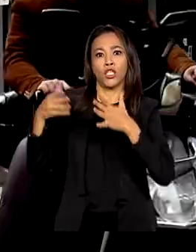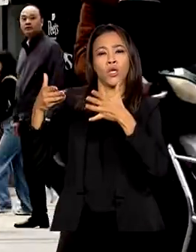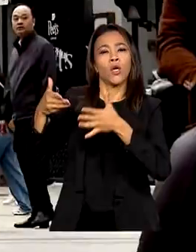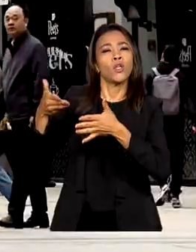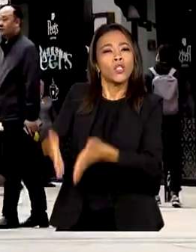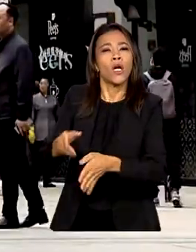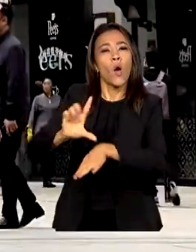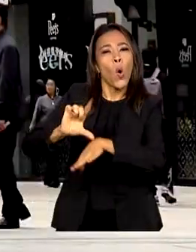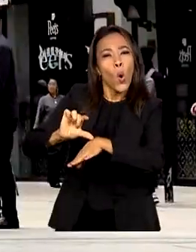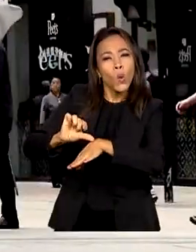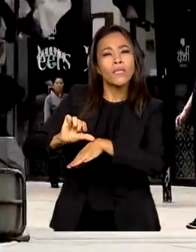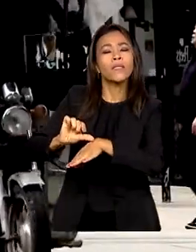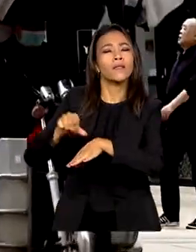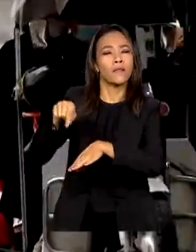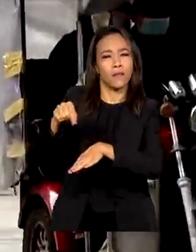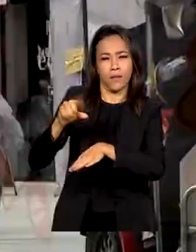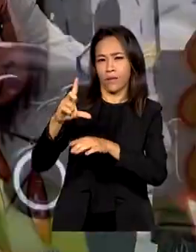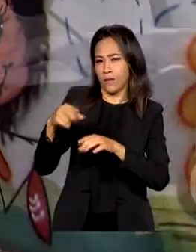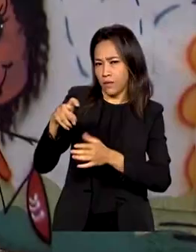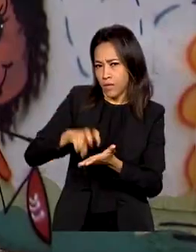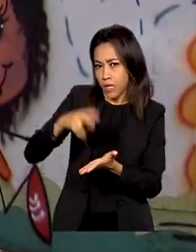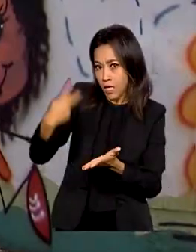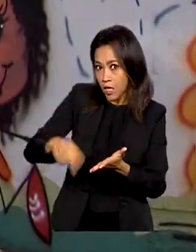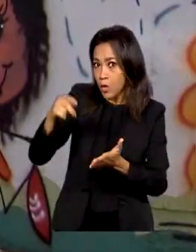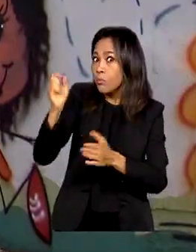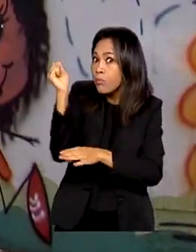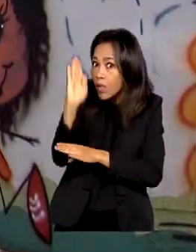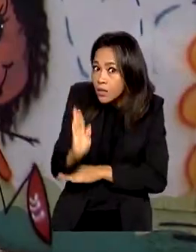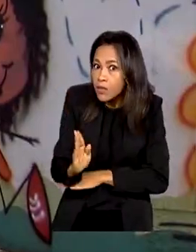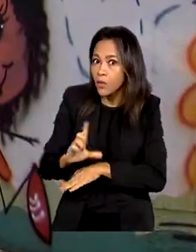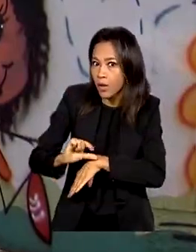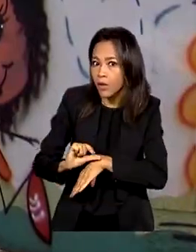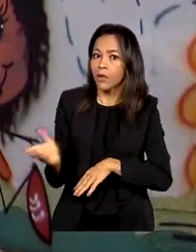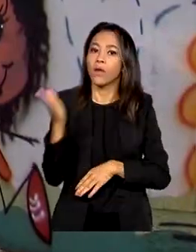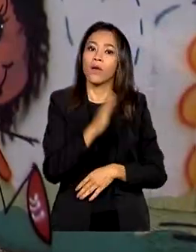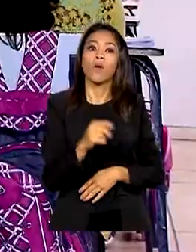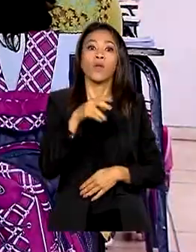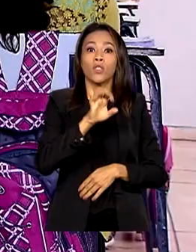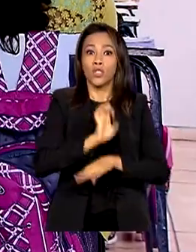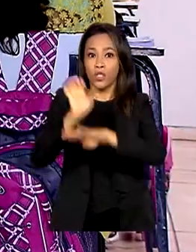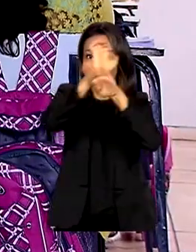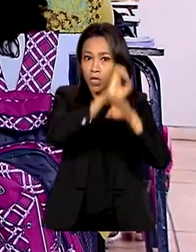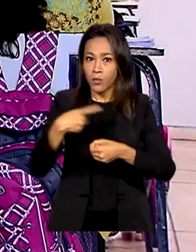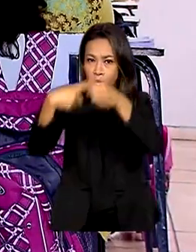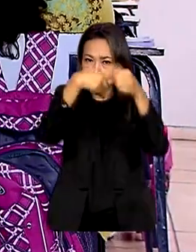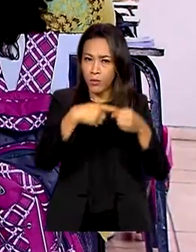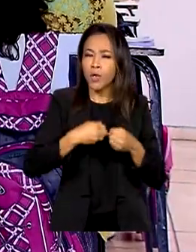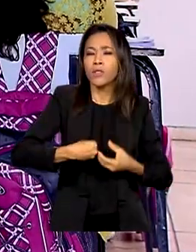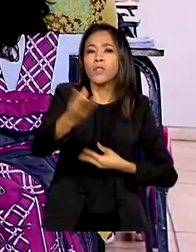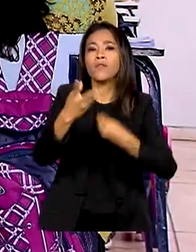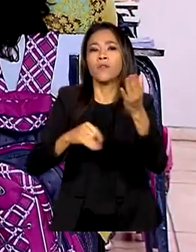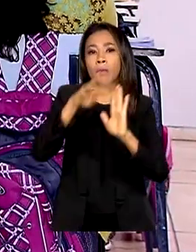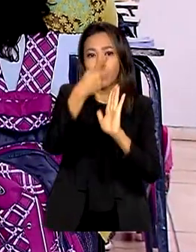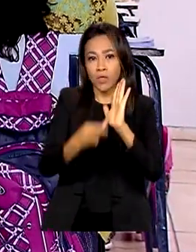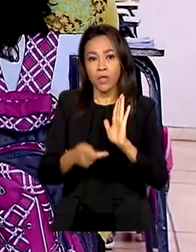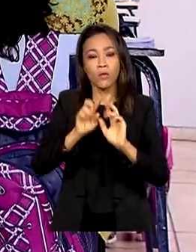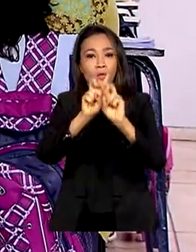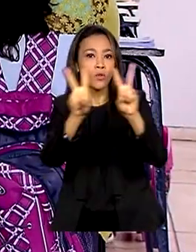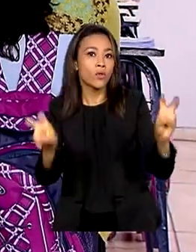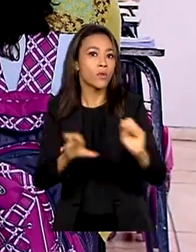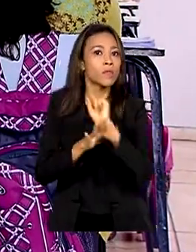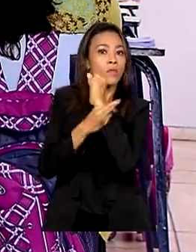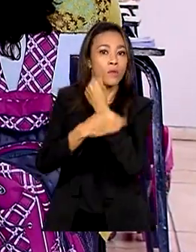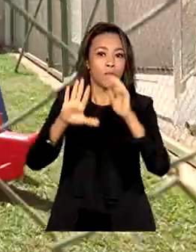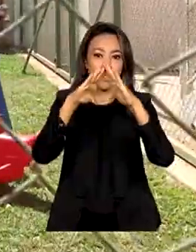horas da manhã aqui no Brasil. Estados e municípios já podem enviar projetos para reforçar a segurança nas escolas. Serão